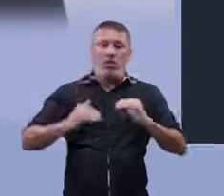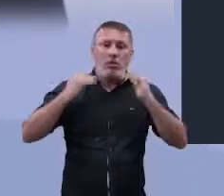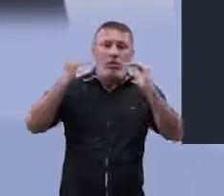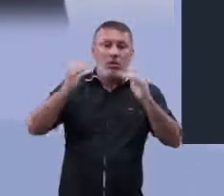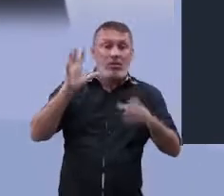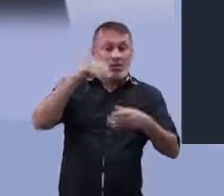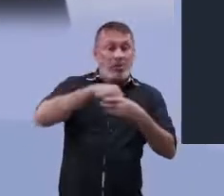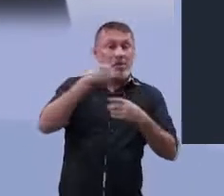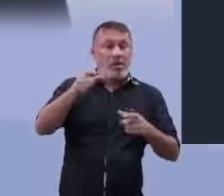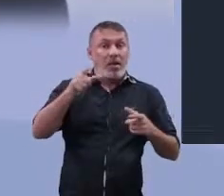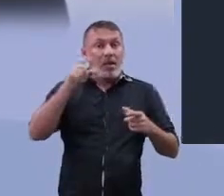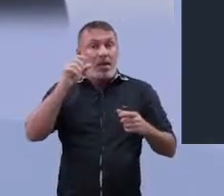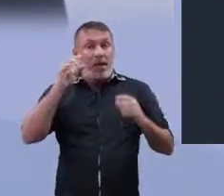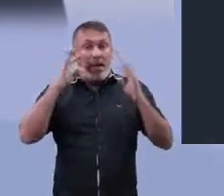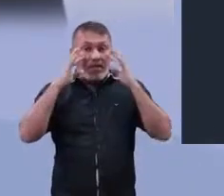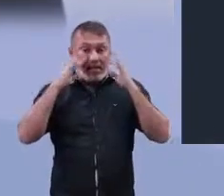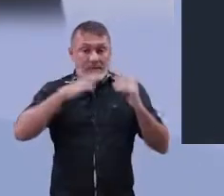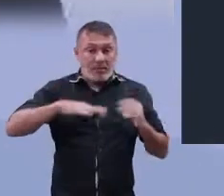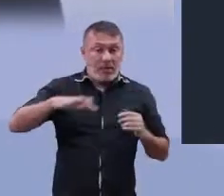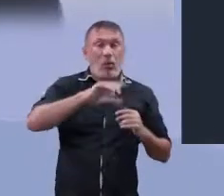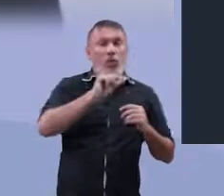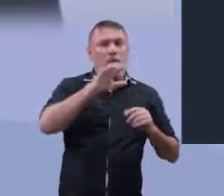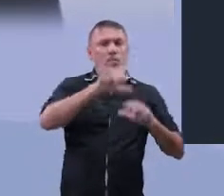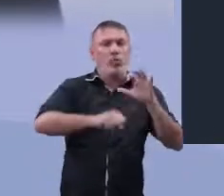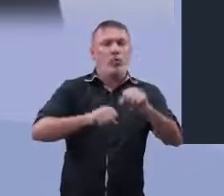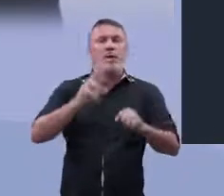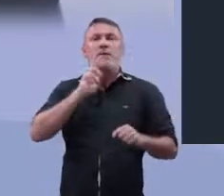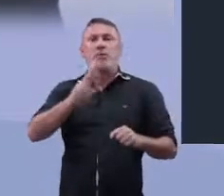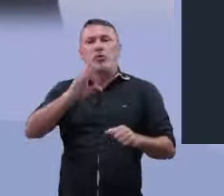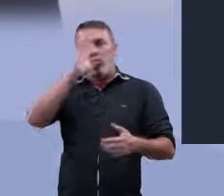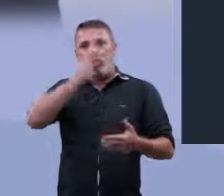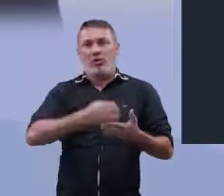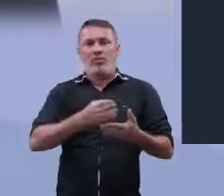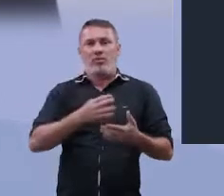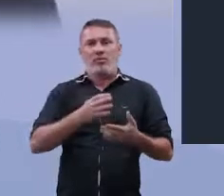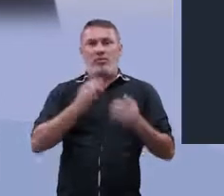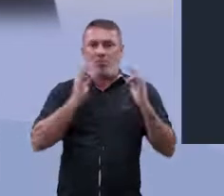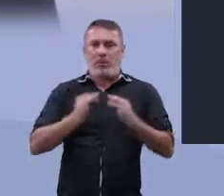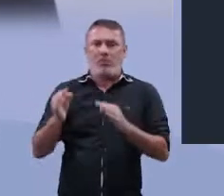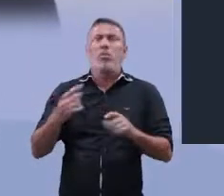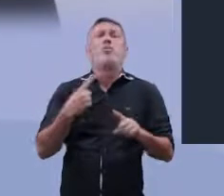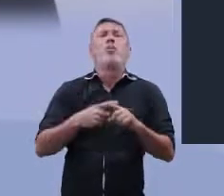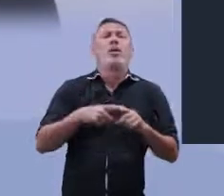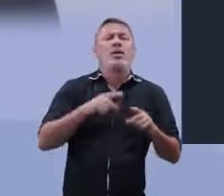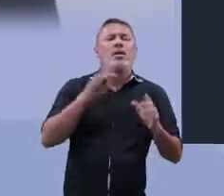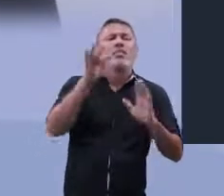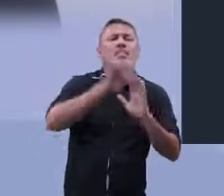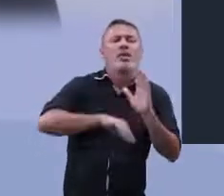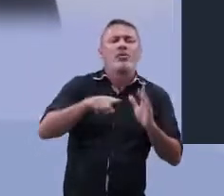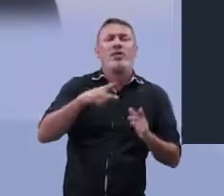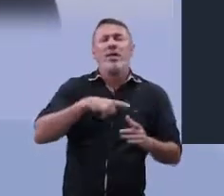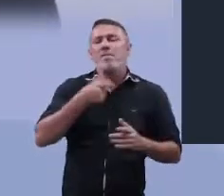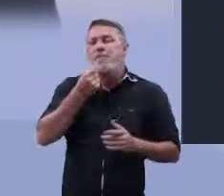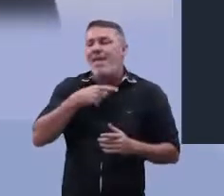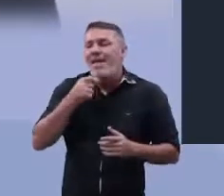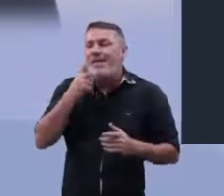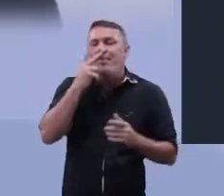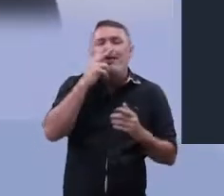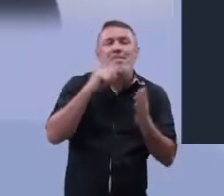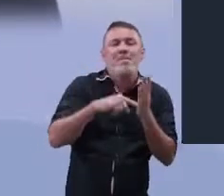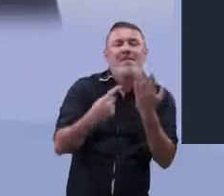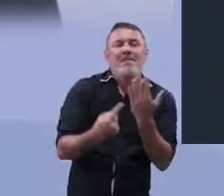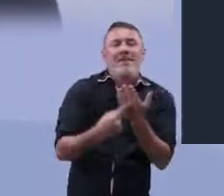gente sempre tem que ficar atento, que é eles buscam uma resposta muito específica. Então, o principal gerador de humor do texto é